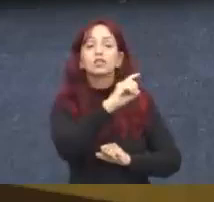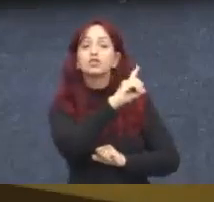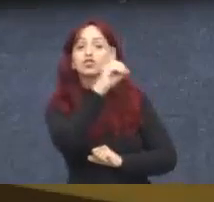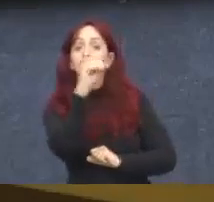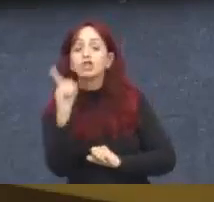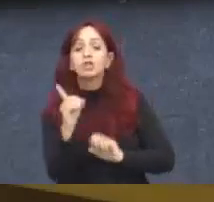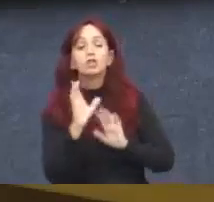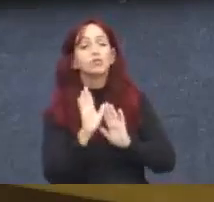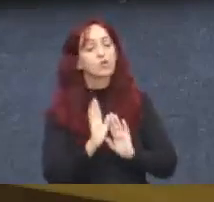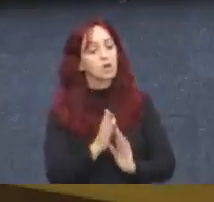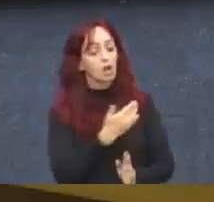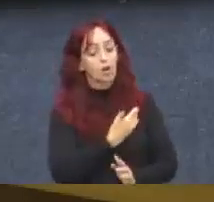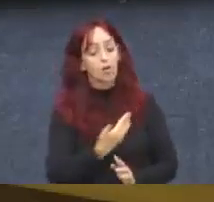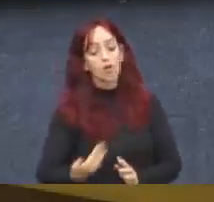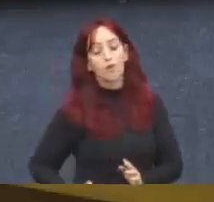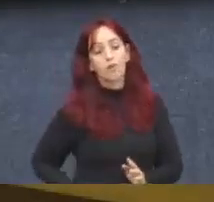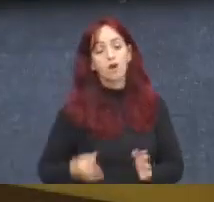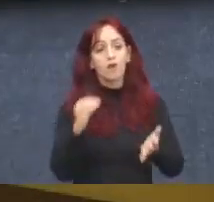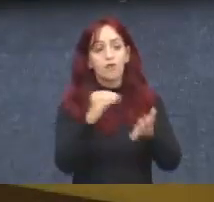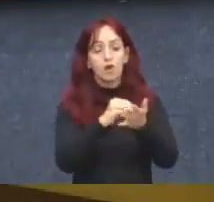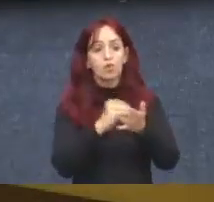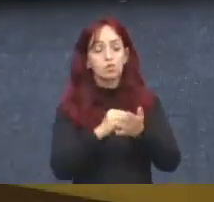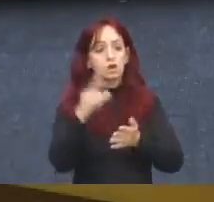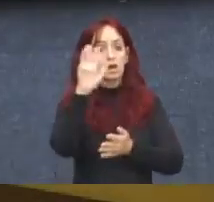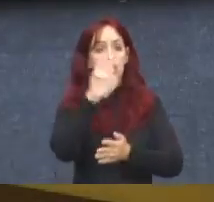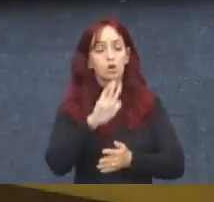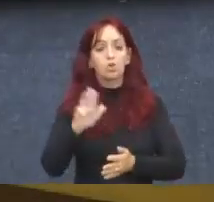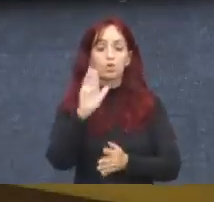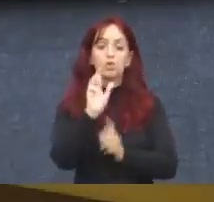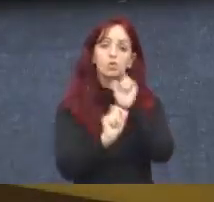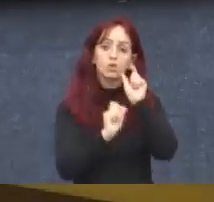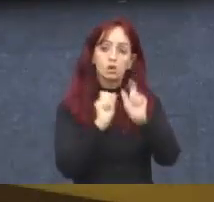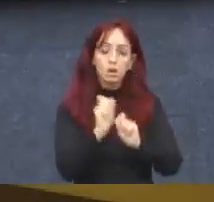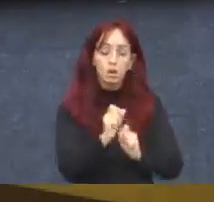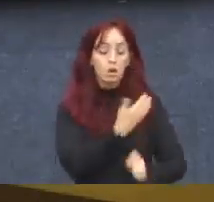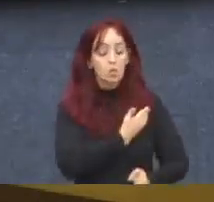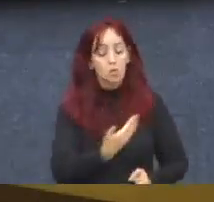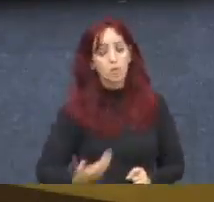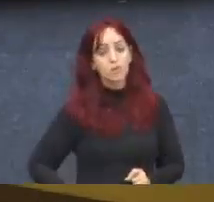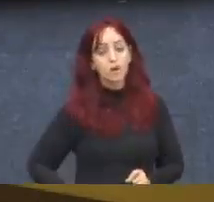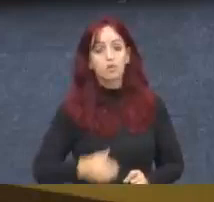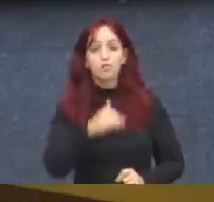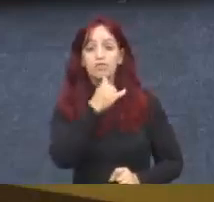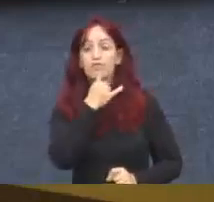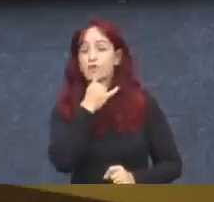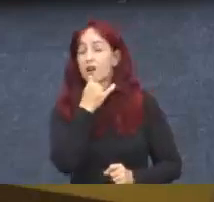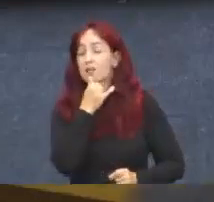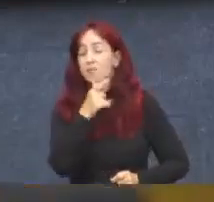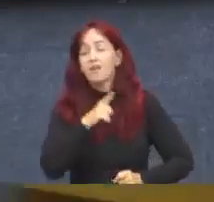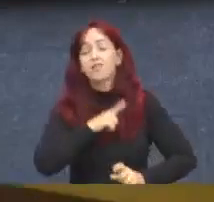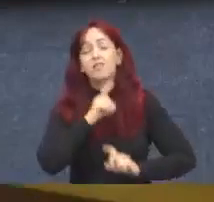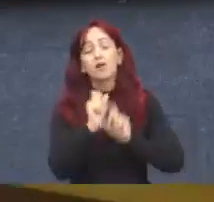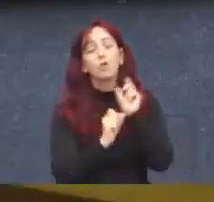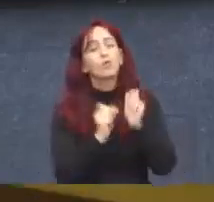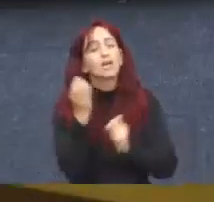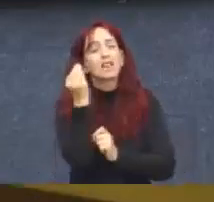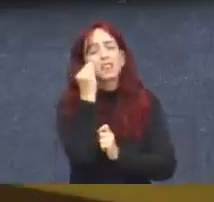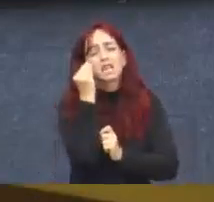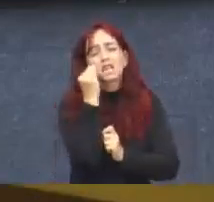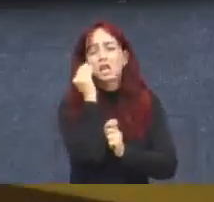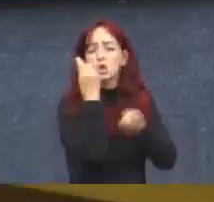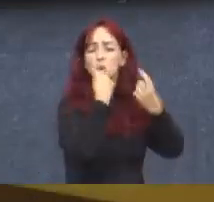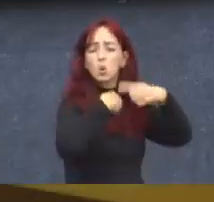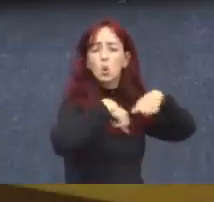Lula. Quero falar sobre os 100 dias. Um governo que, infelizmente, está atentando contra os